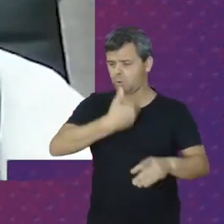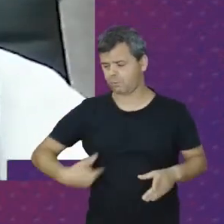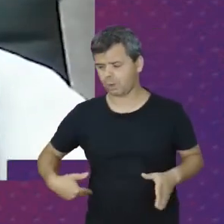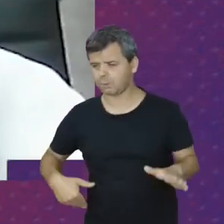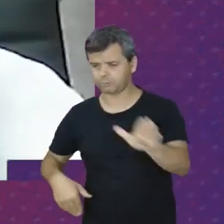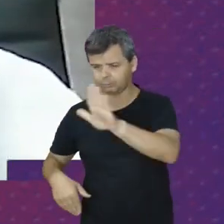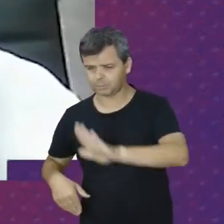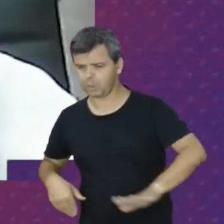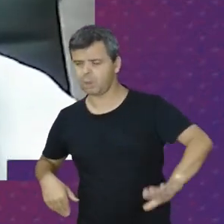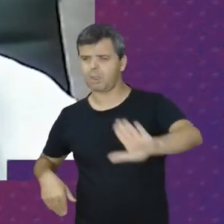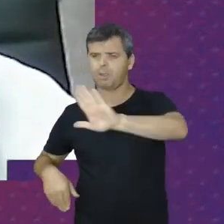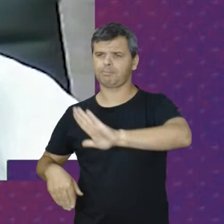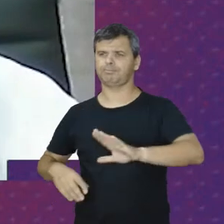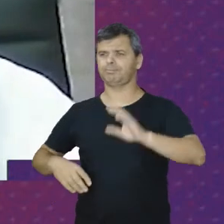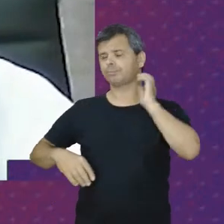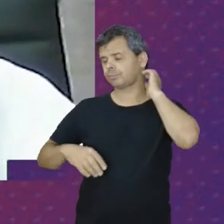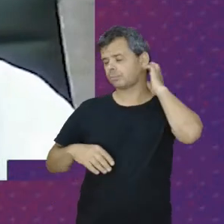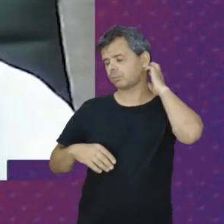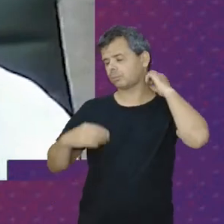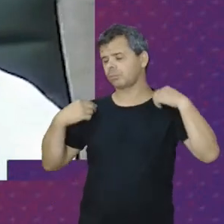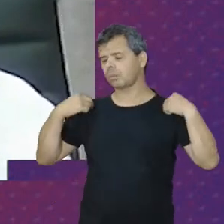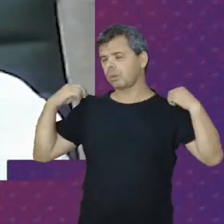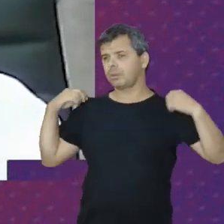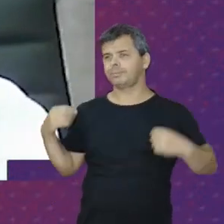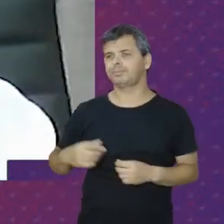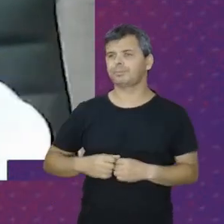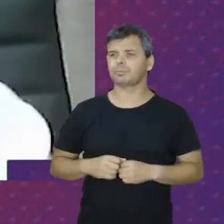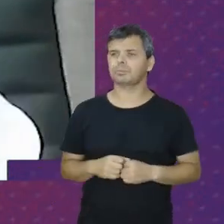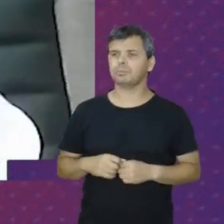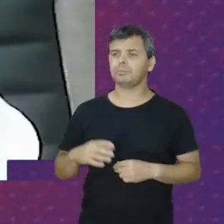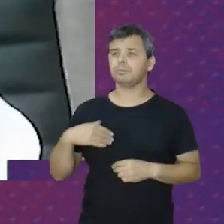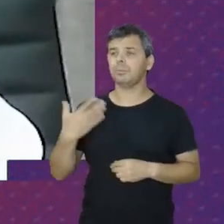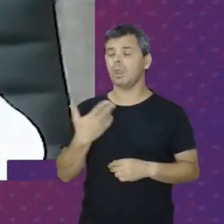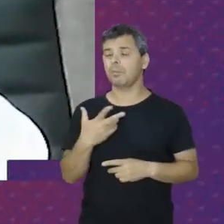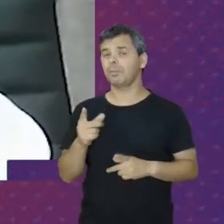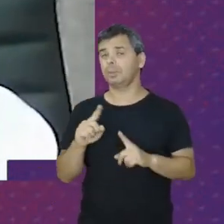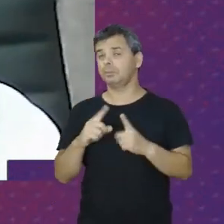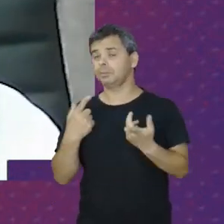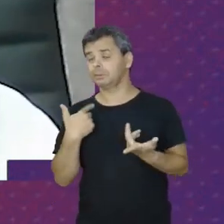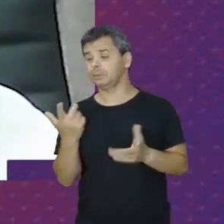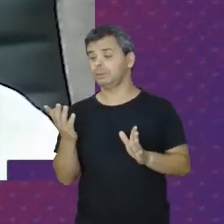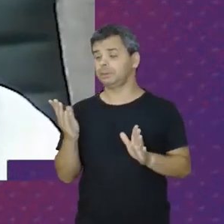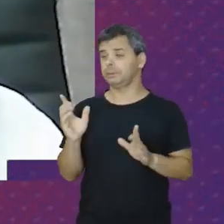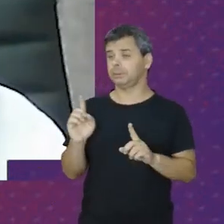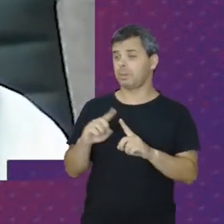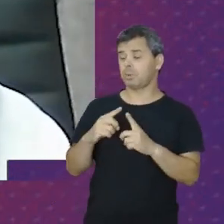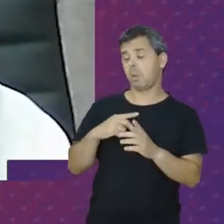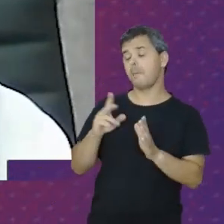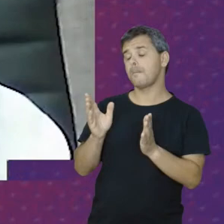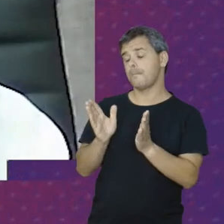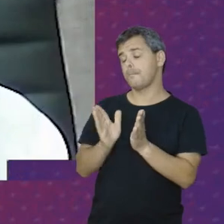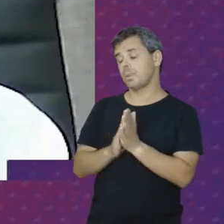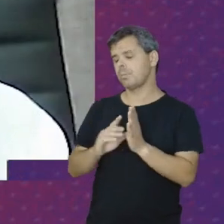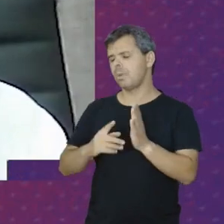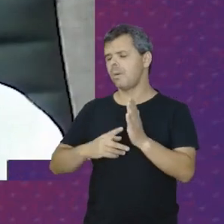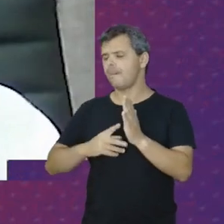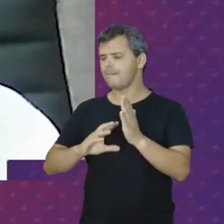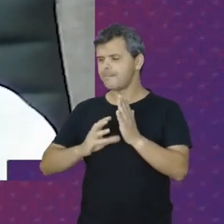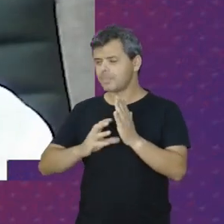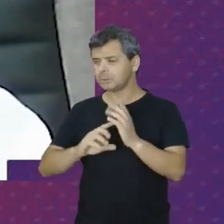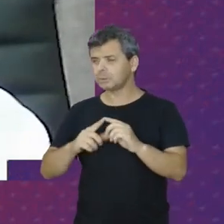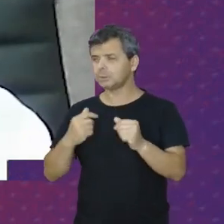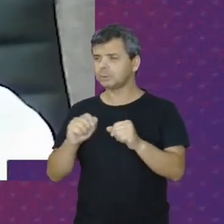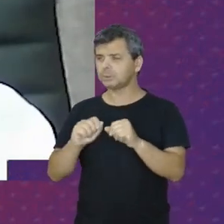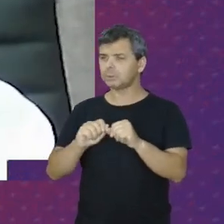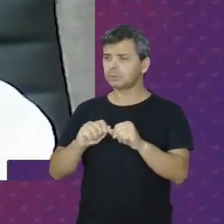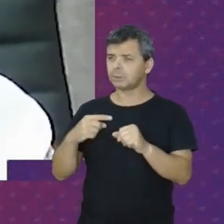essa preliminar, eu queria dizer que eu posso ser suspeita para falar, porque sou do mesmo partido do presidente da República, mas, sem